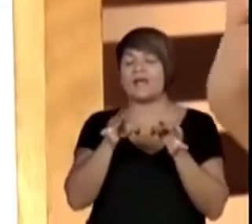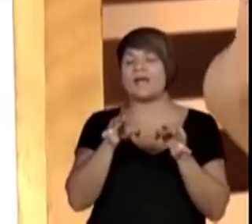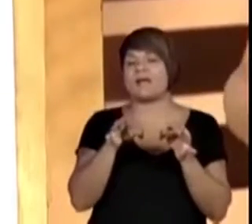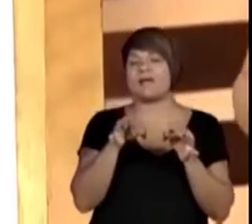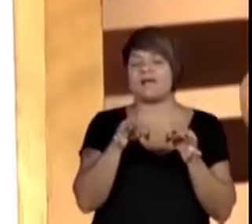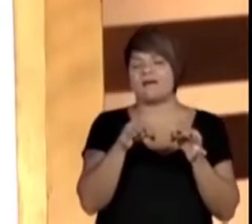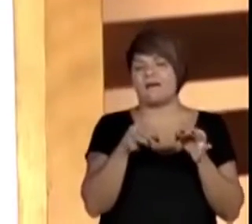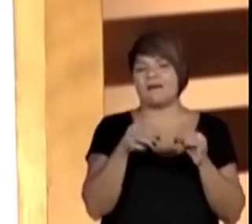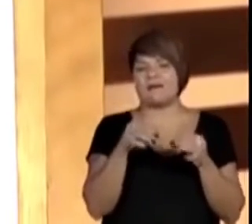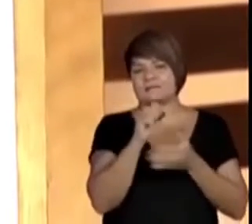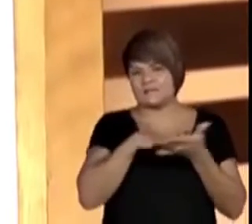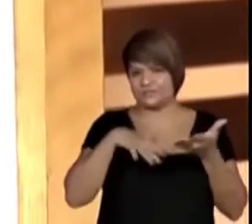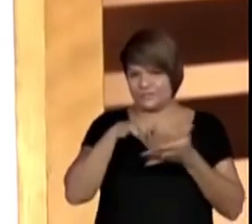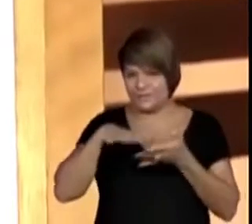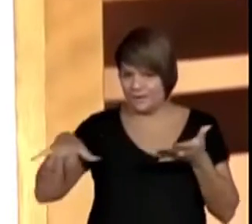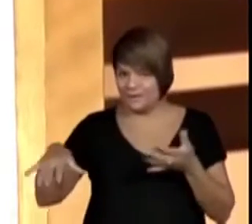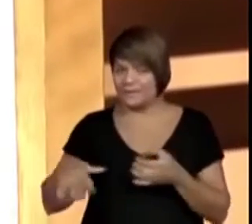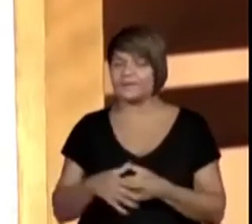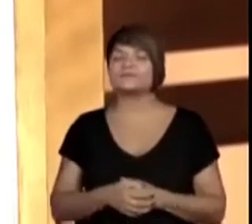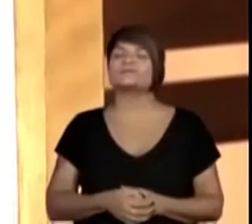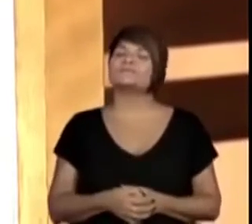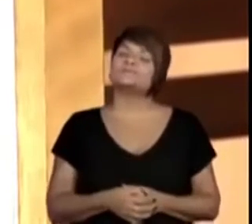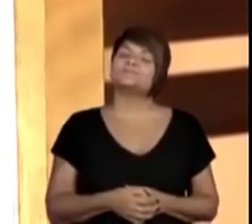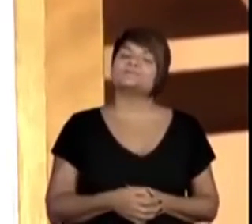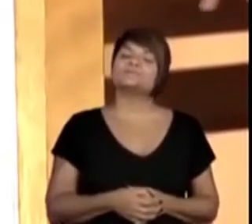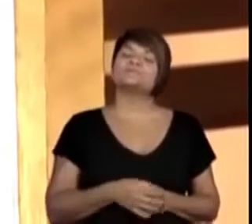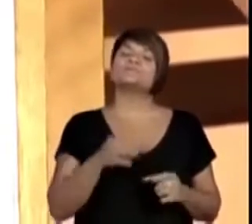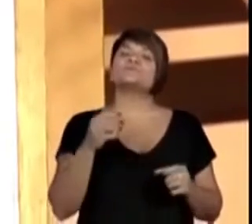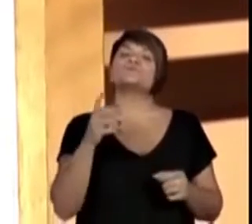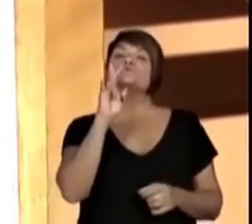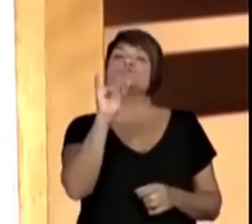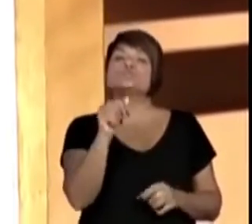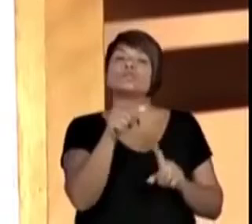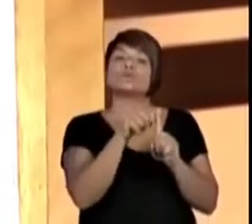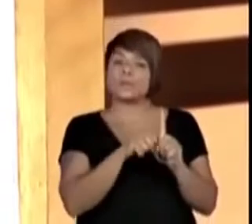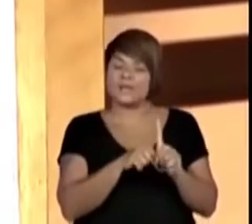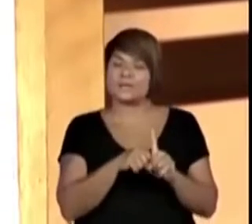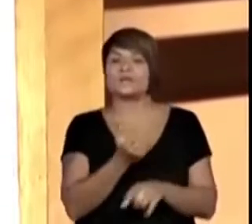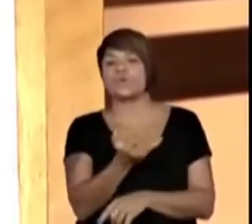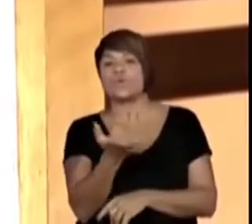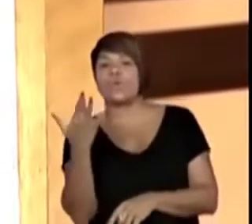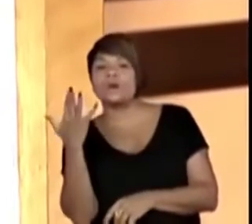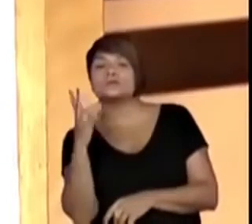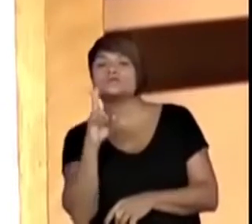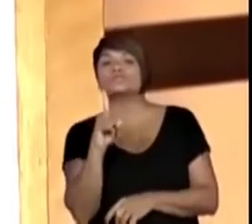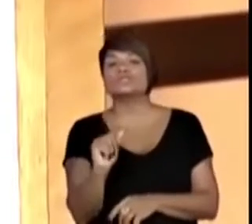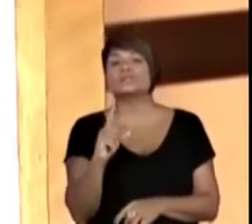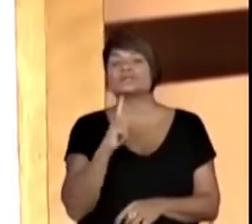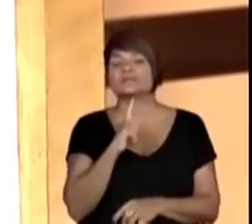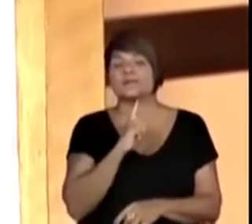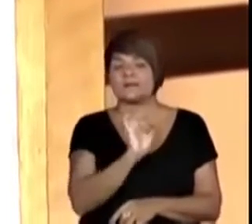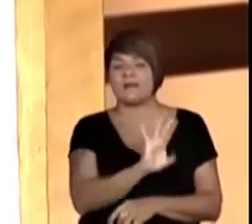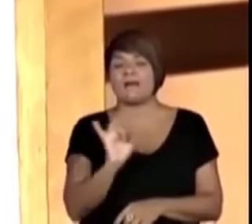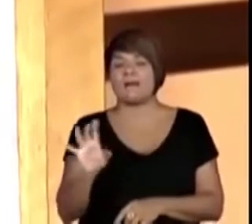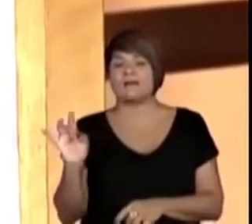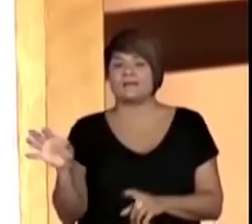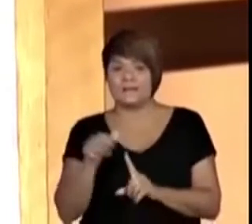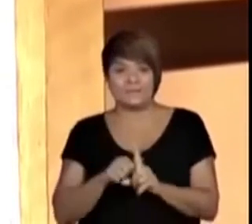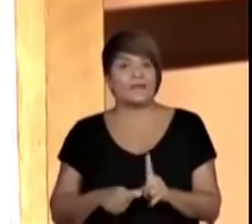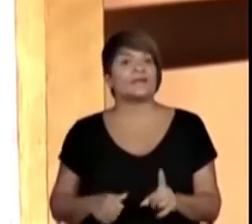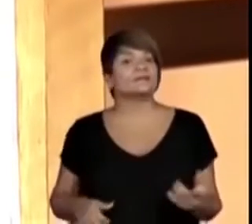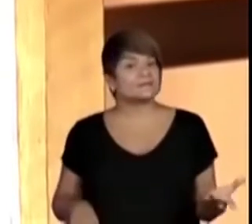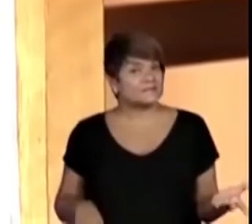ver os dias do mês, dá para saber quantos dias tem cada mês? Olha